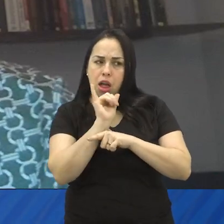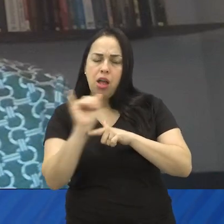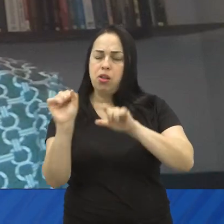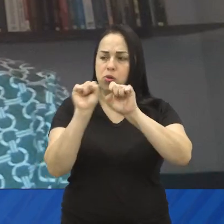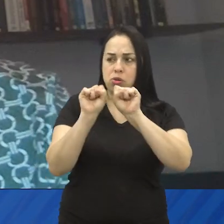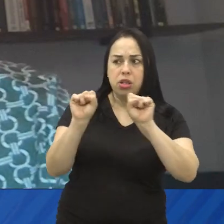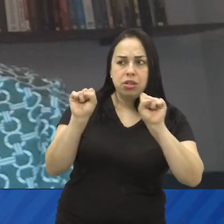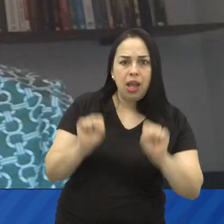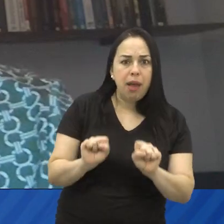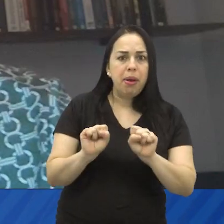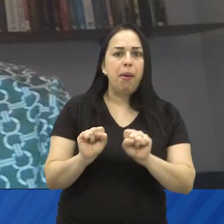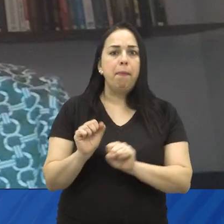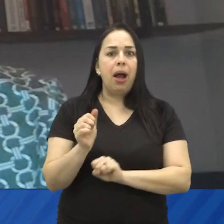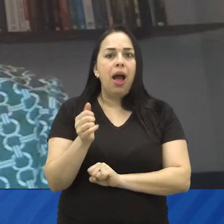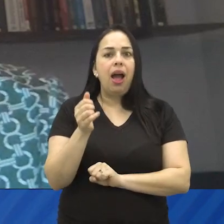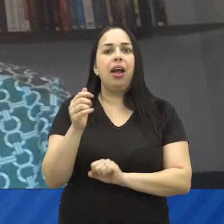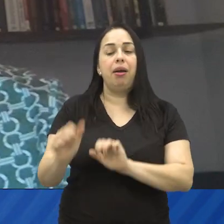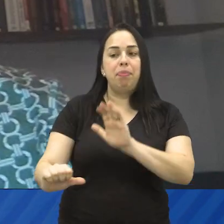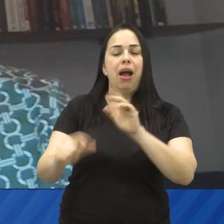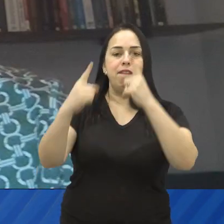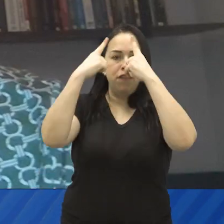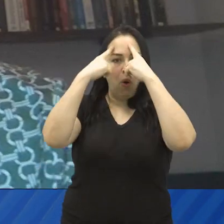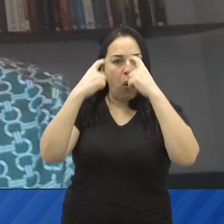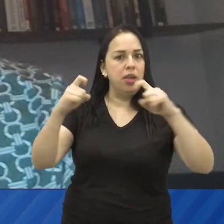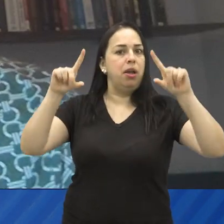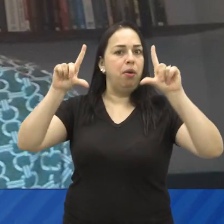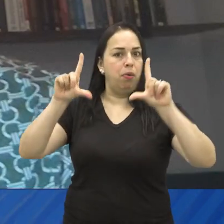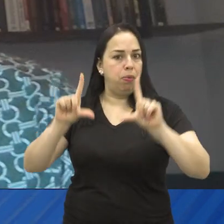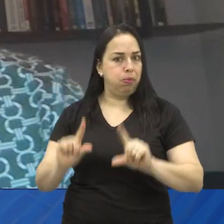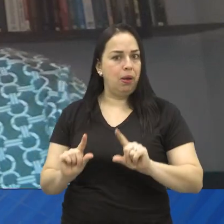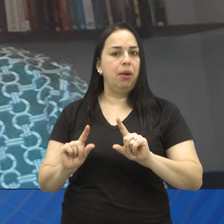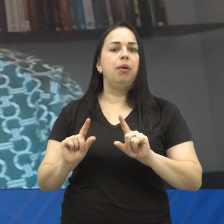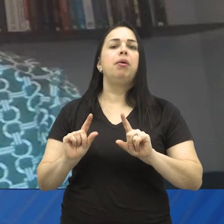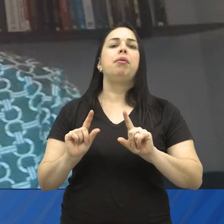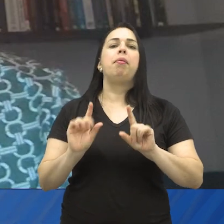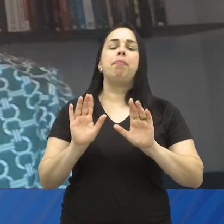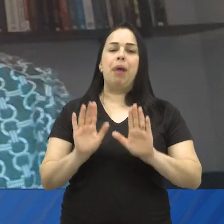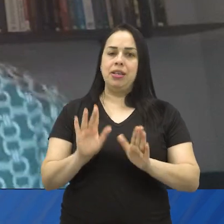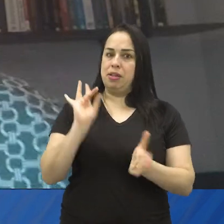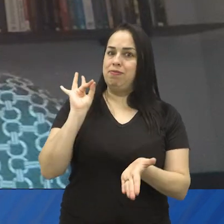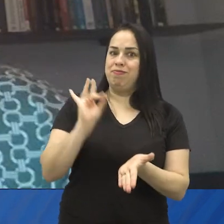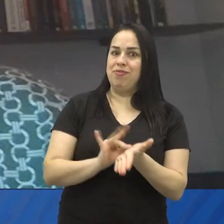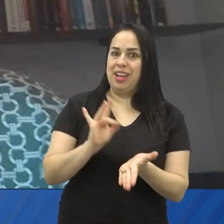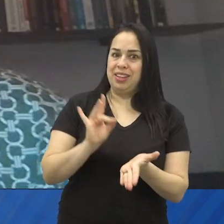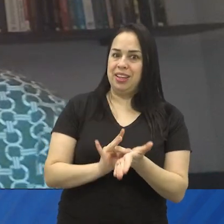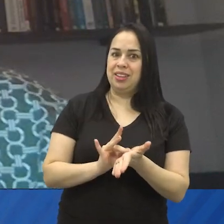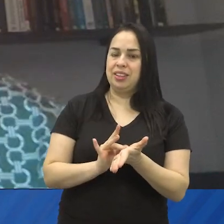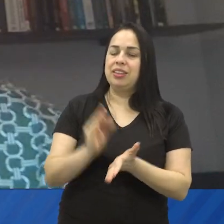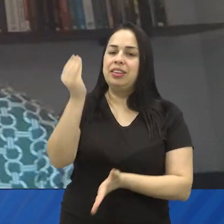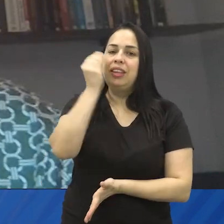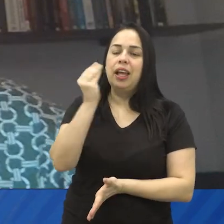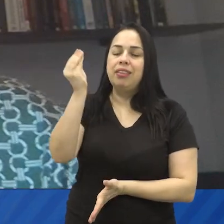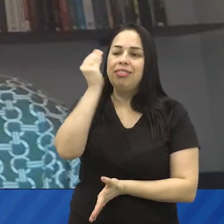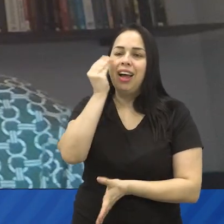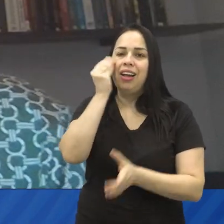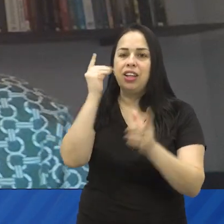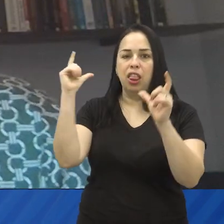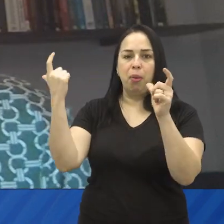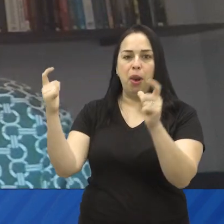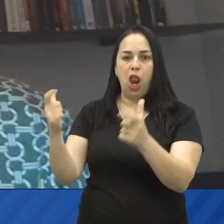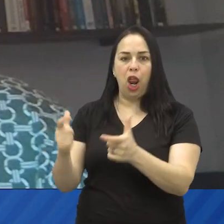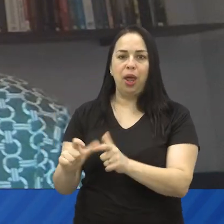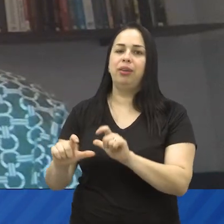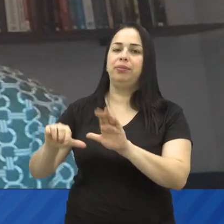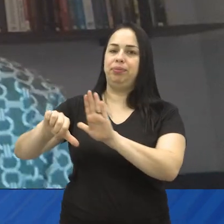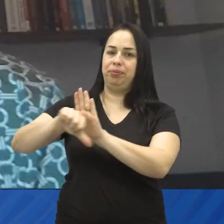programas multissetoriais para prevenir a violência, eles revelam um trabalho muito mais eficaz na redução desses índices